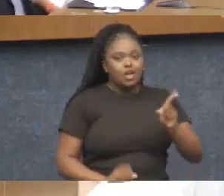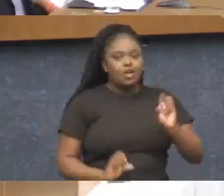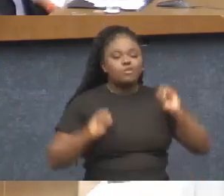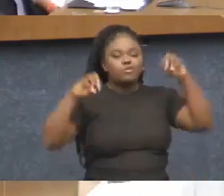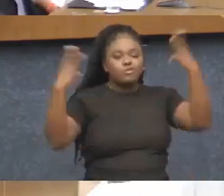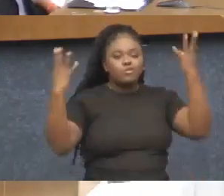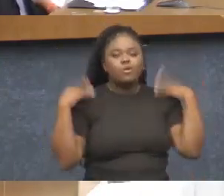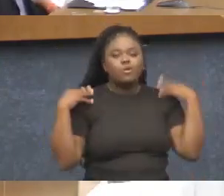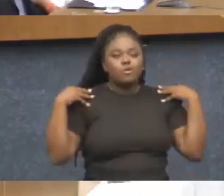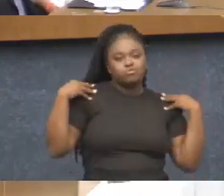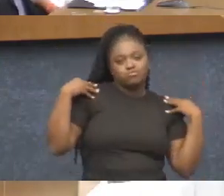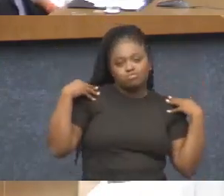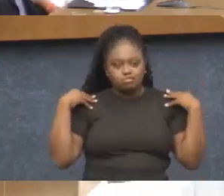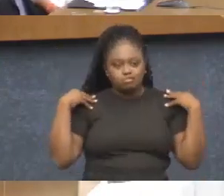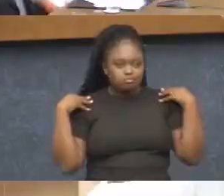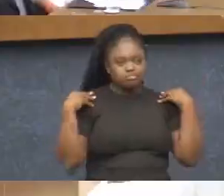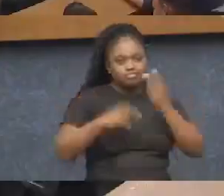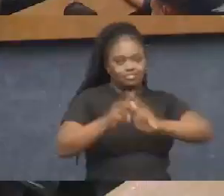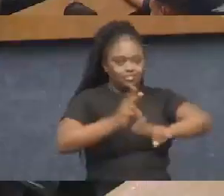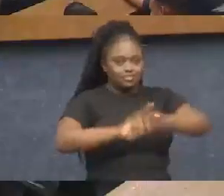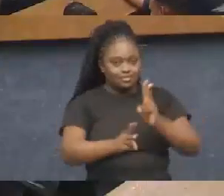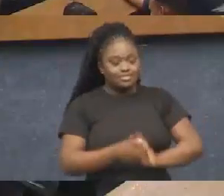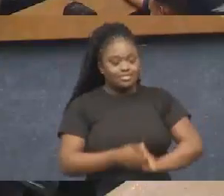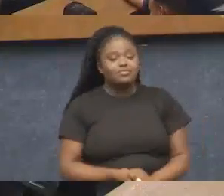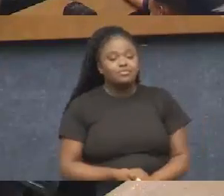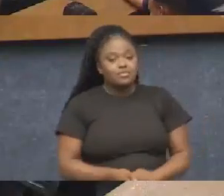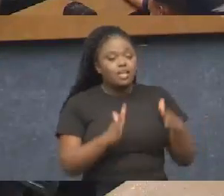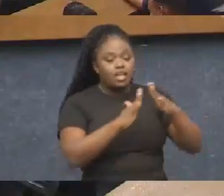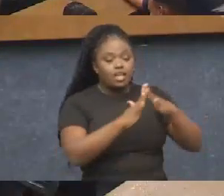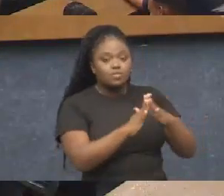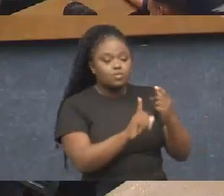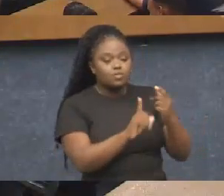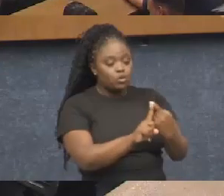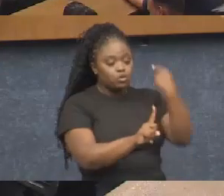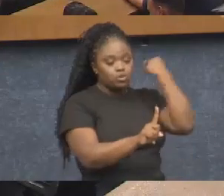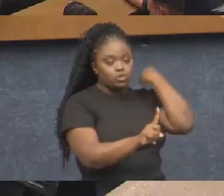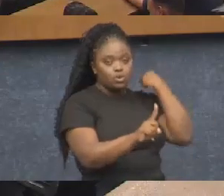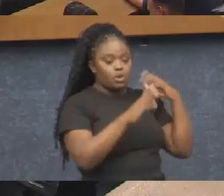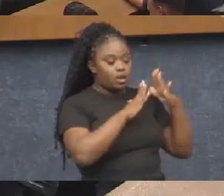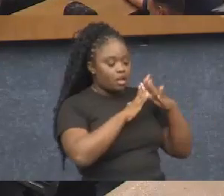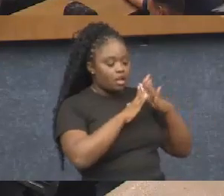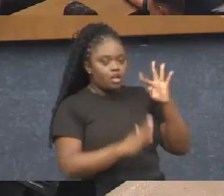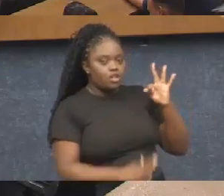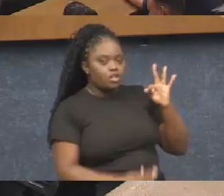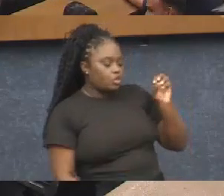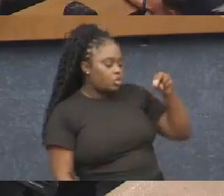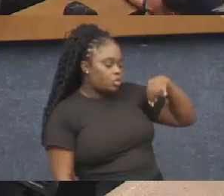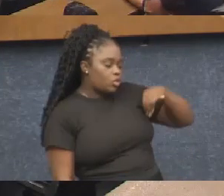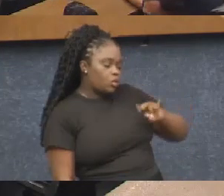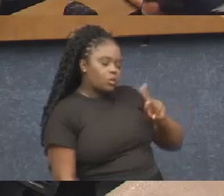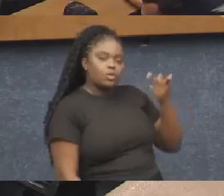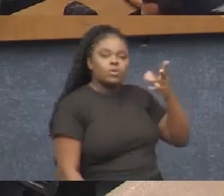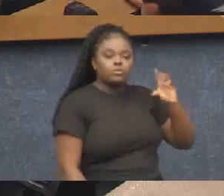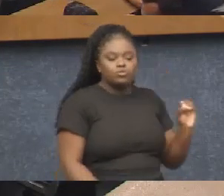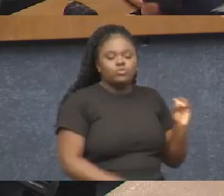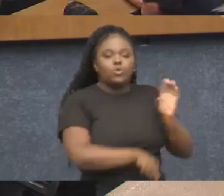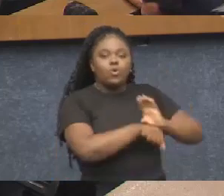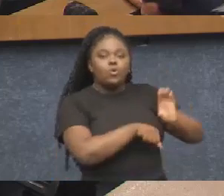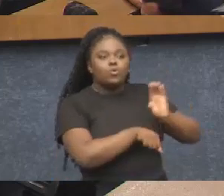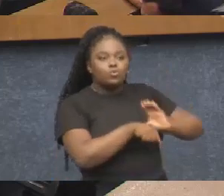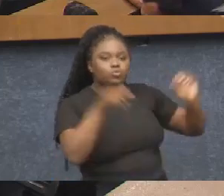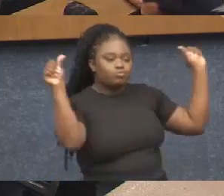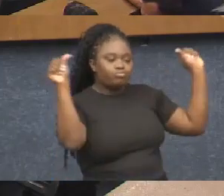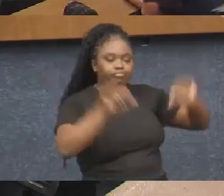hora. É, ele morava nos fundos da casa do Toninho, fazendo um curso inútil numa faculdade sem